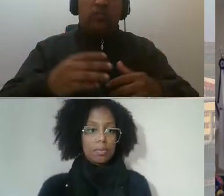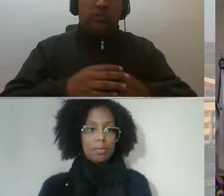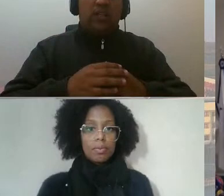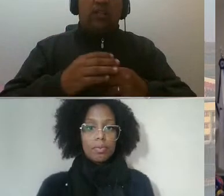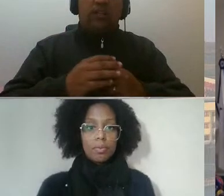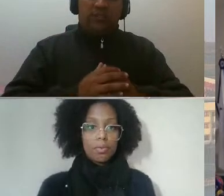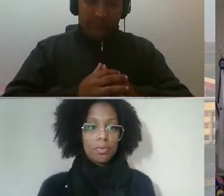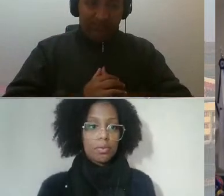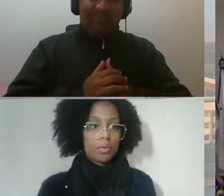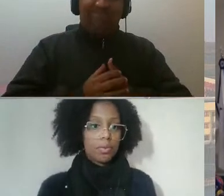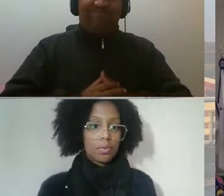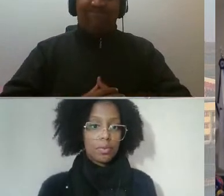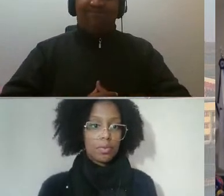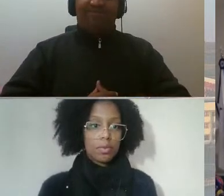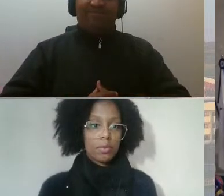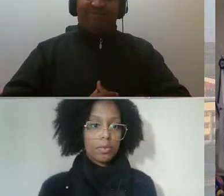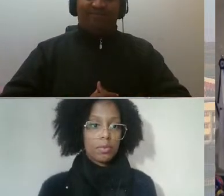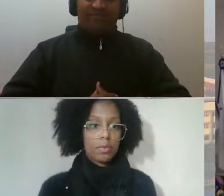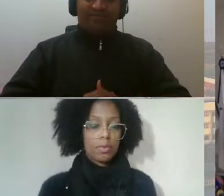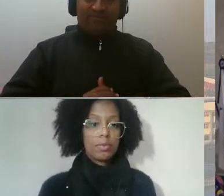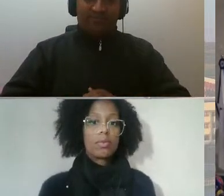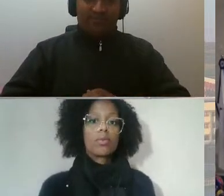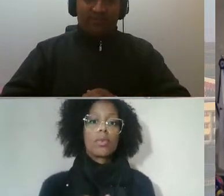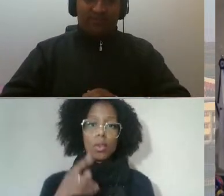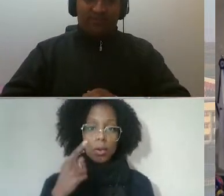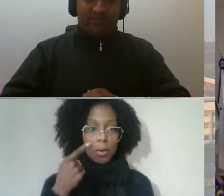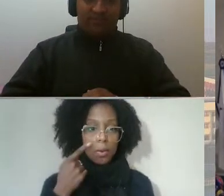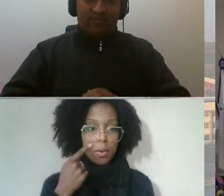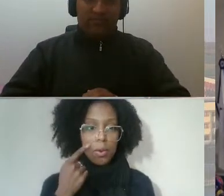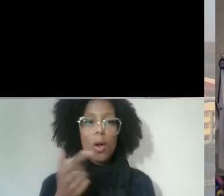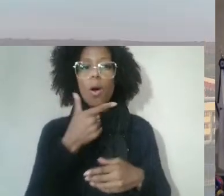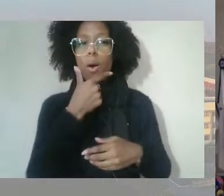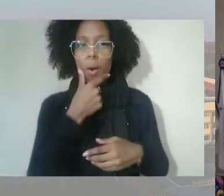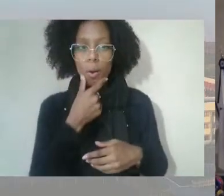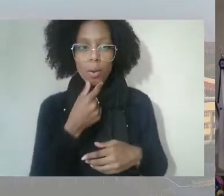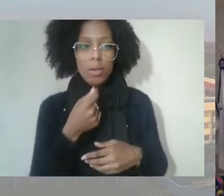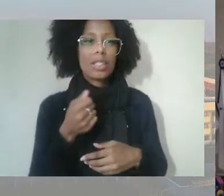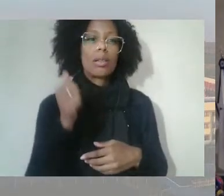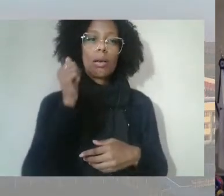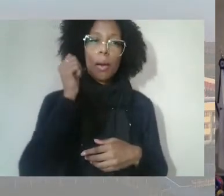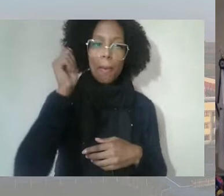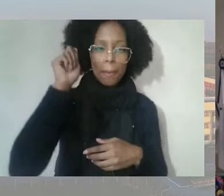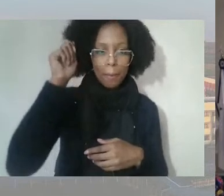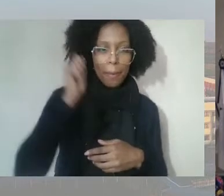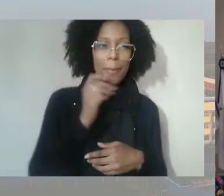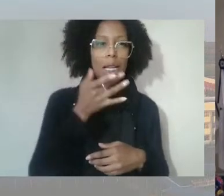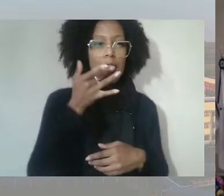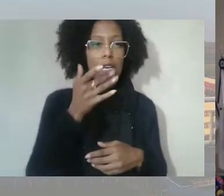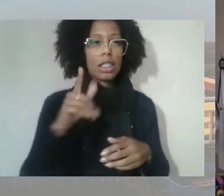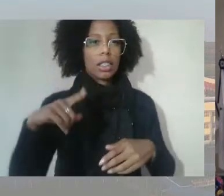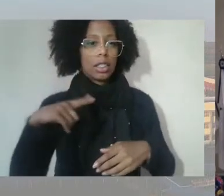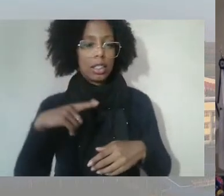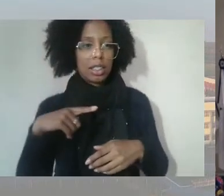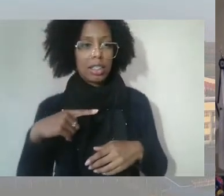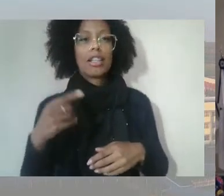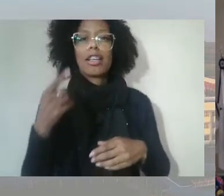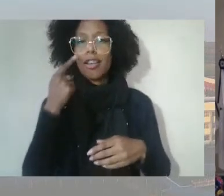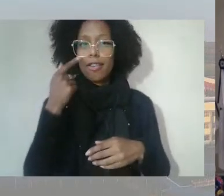euro-norte-americana do Atlântico Norte, de homens brancos, quiçá algumas mulheres brancas.